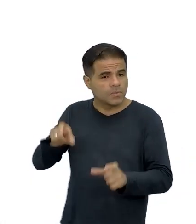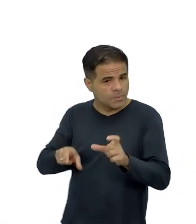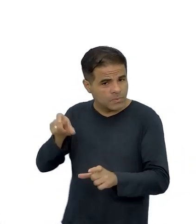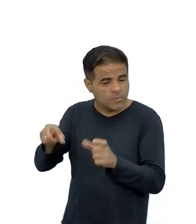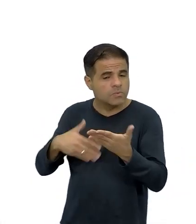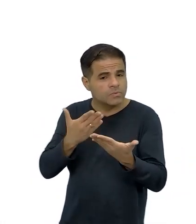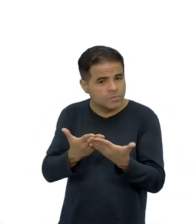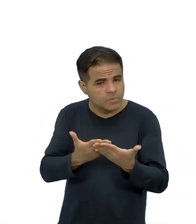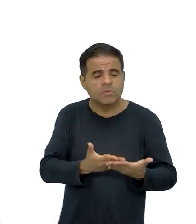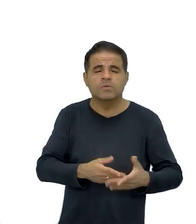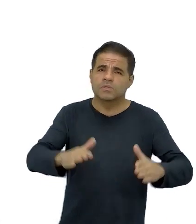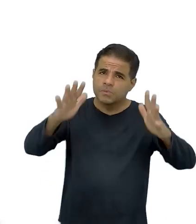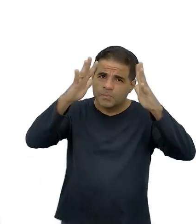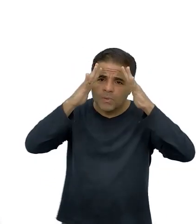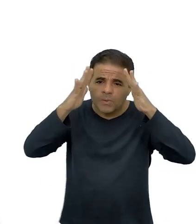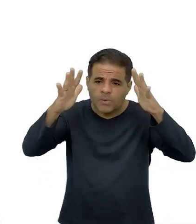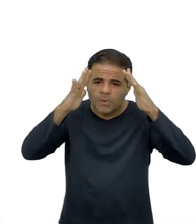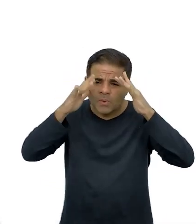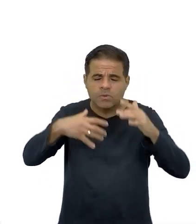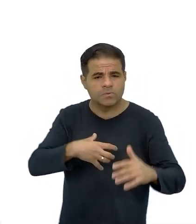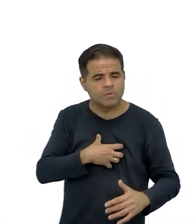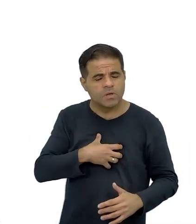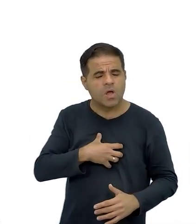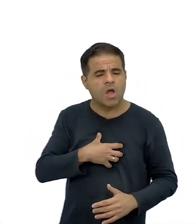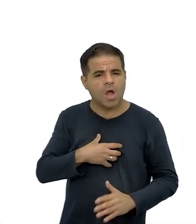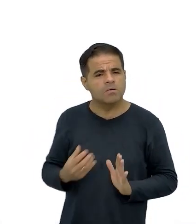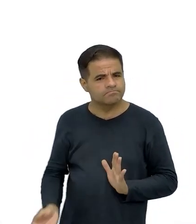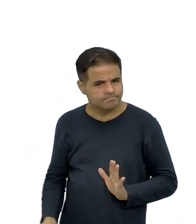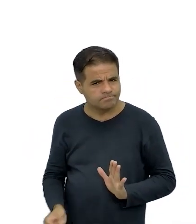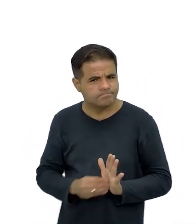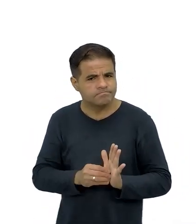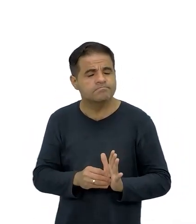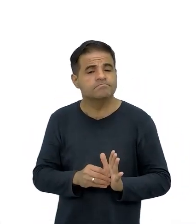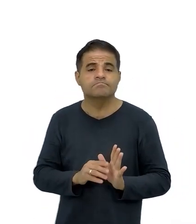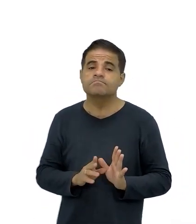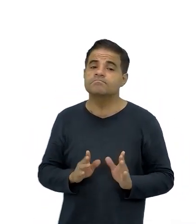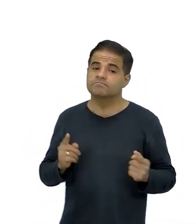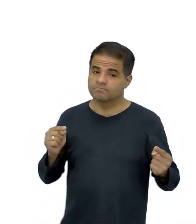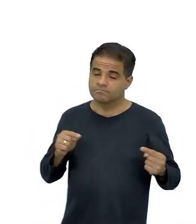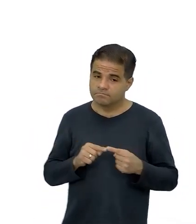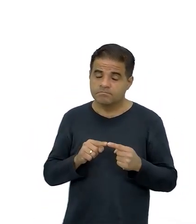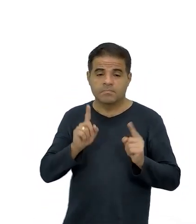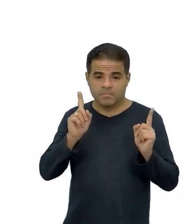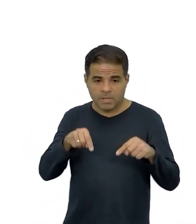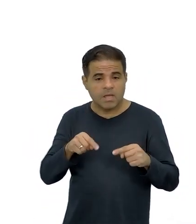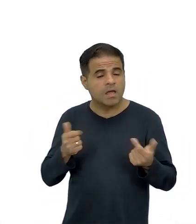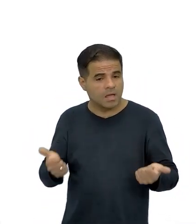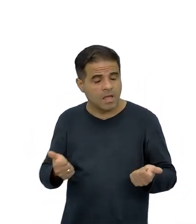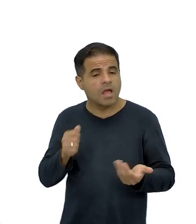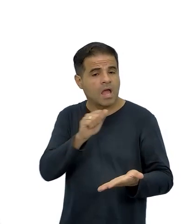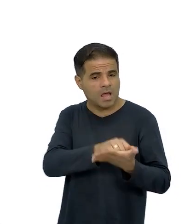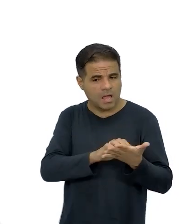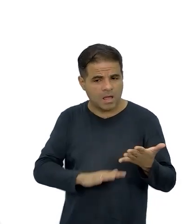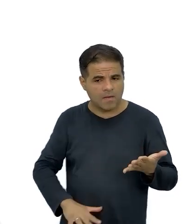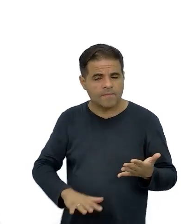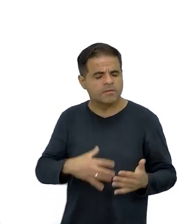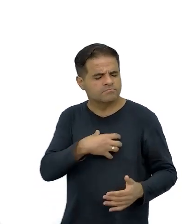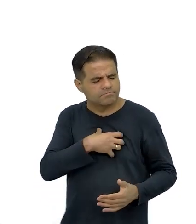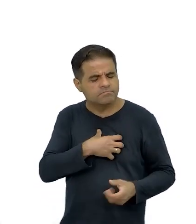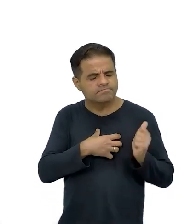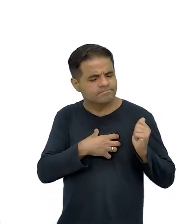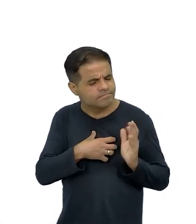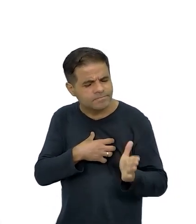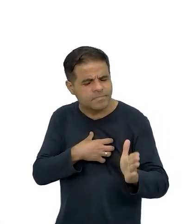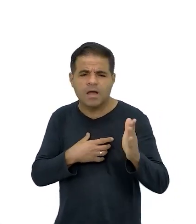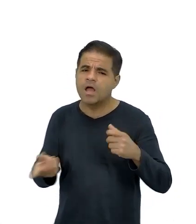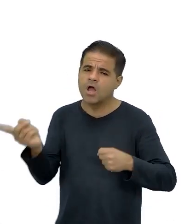estudantes reflitam sobre formas de se pontuar. Por fim, vale destacar que a atividade 5 é o momento